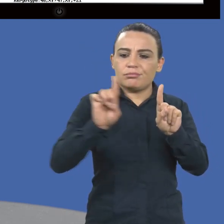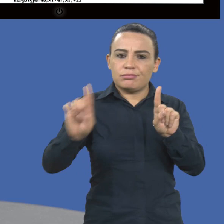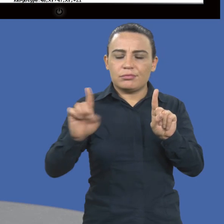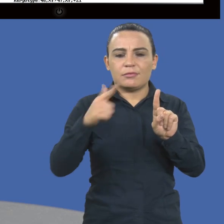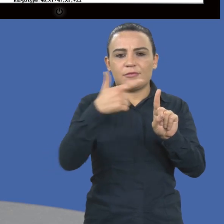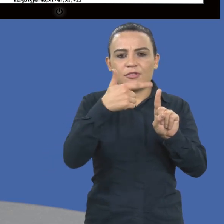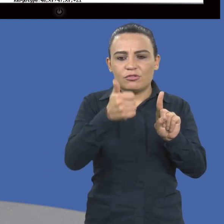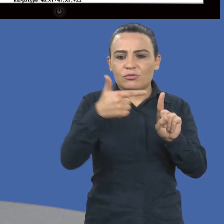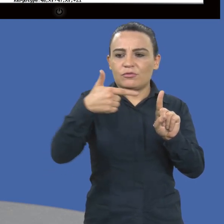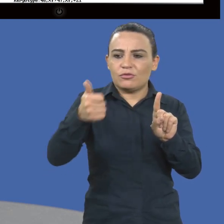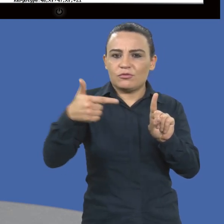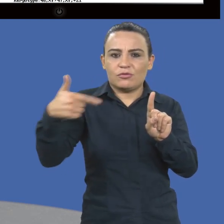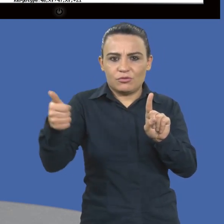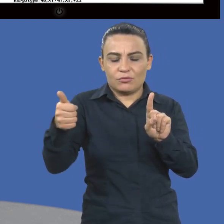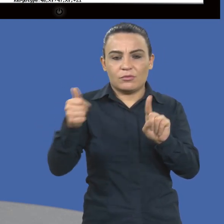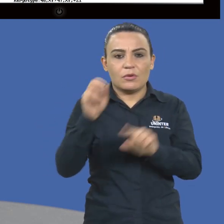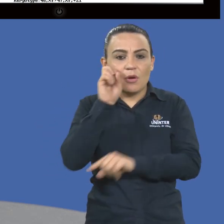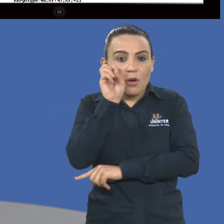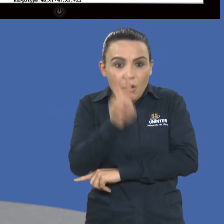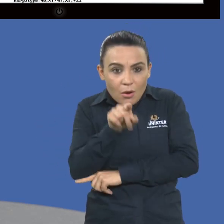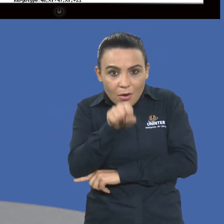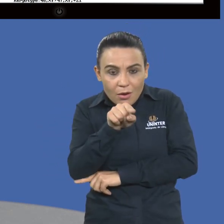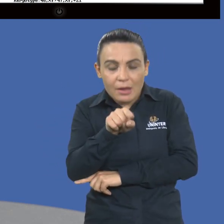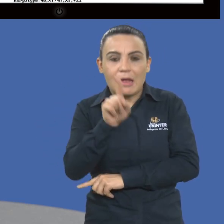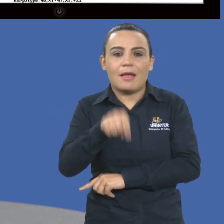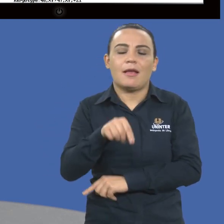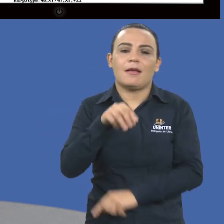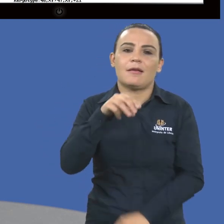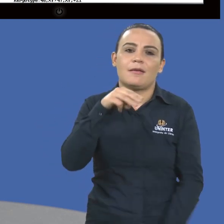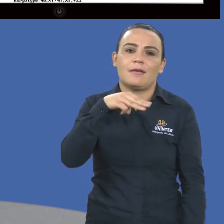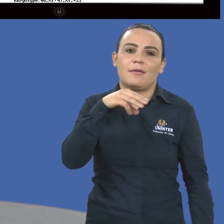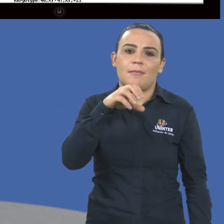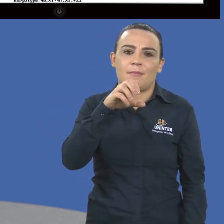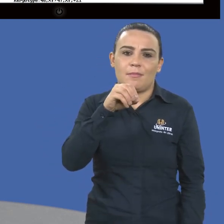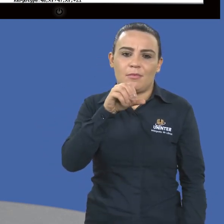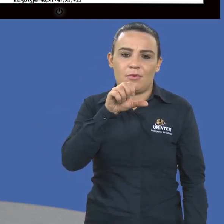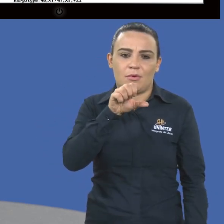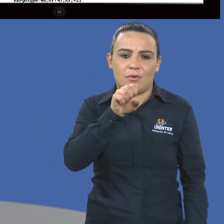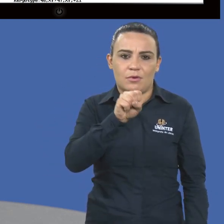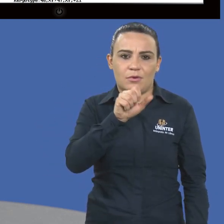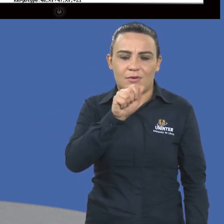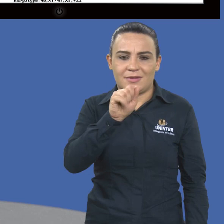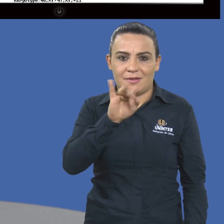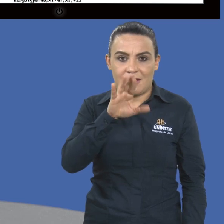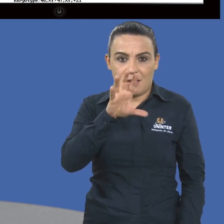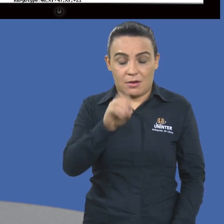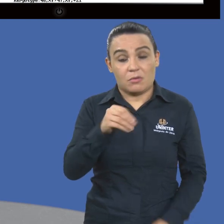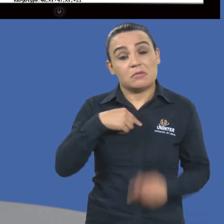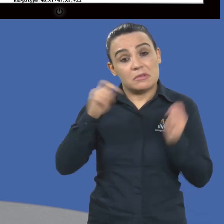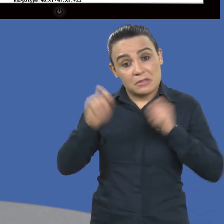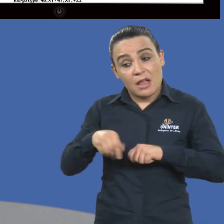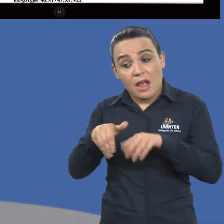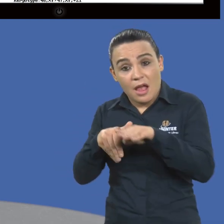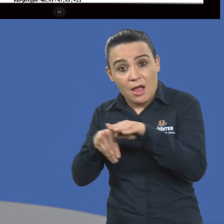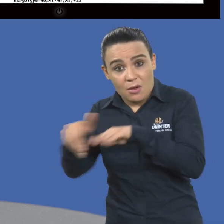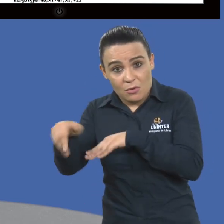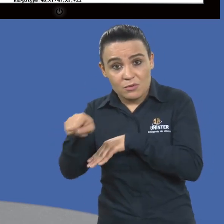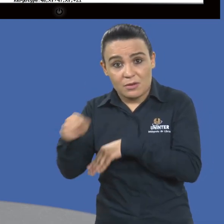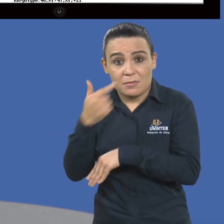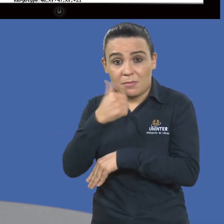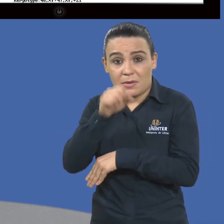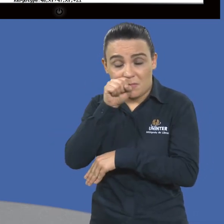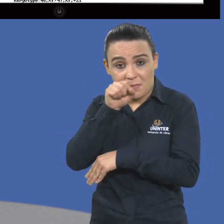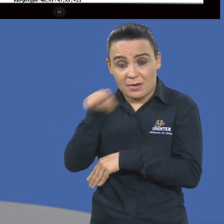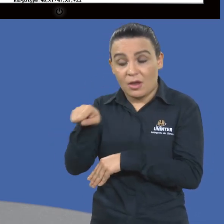pessoa olhou que o neném é mosaico, né, e diz, puxa, que orientação boa que nós podemos dar para os